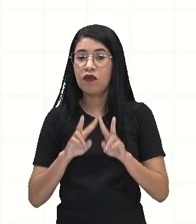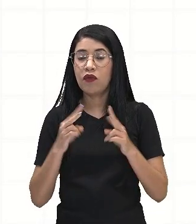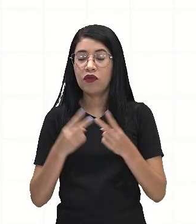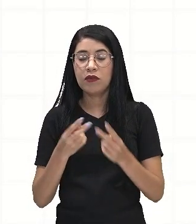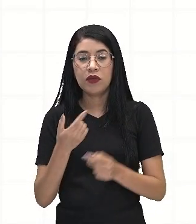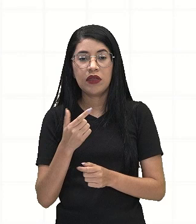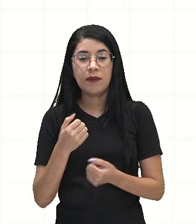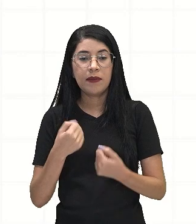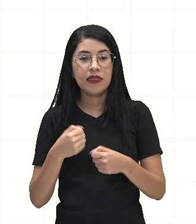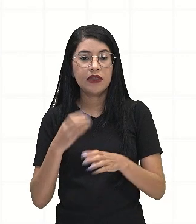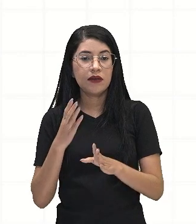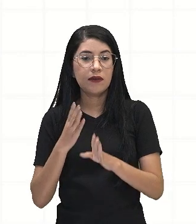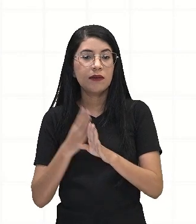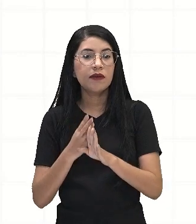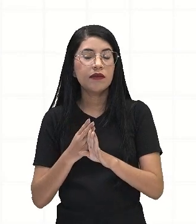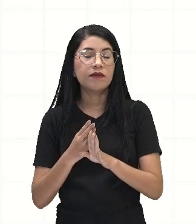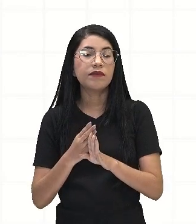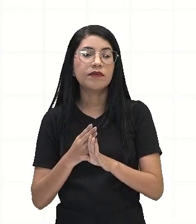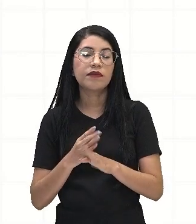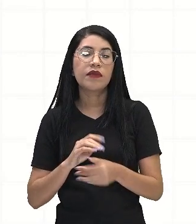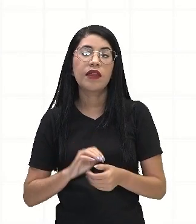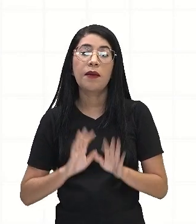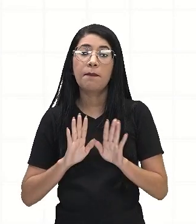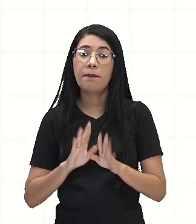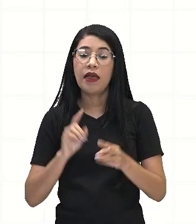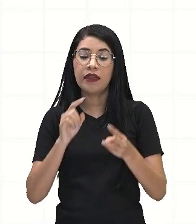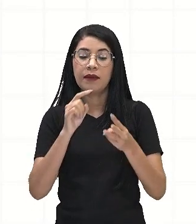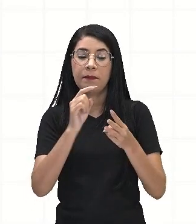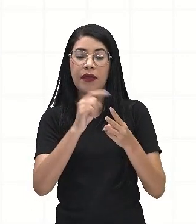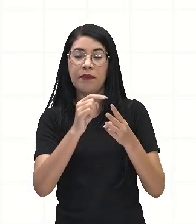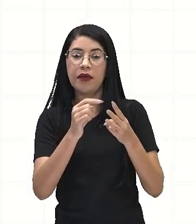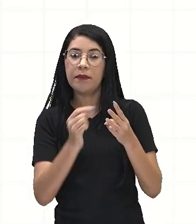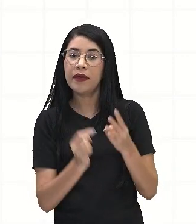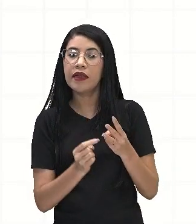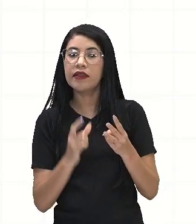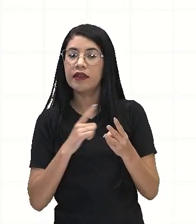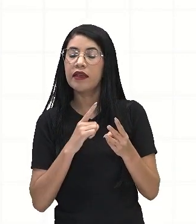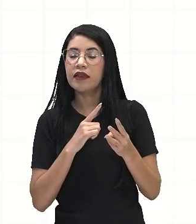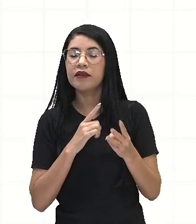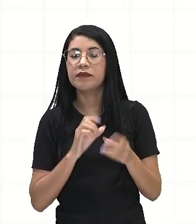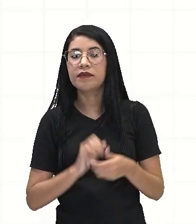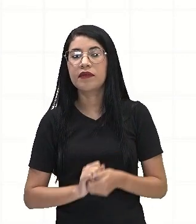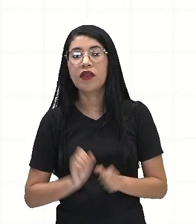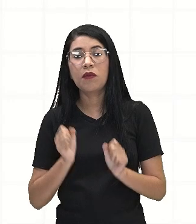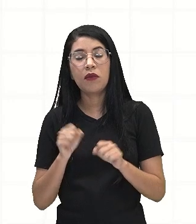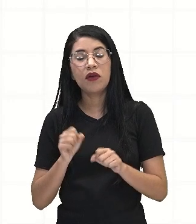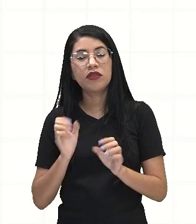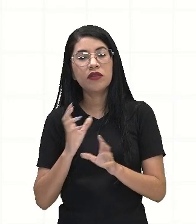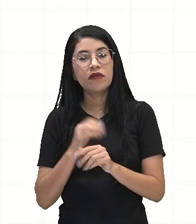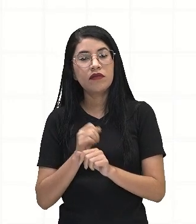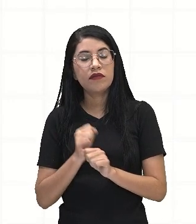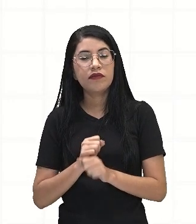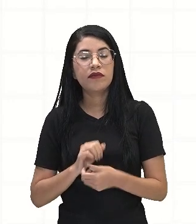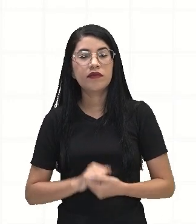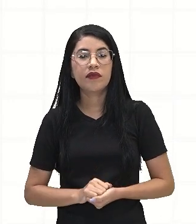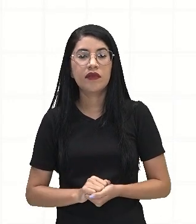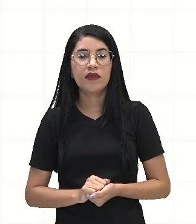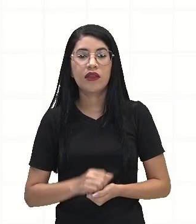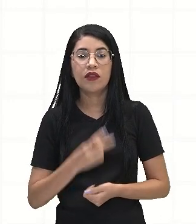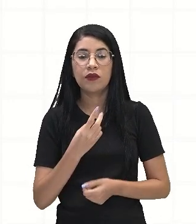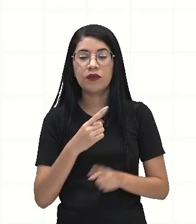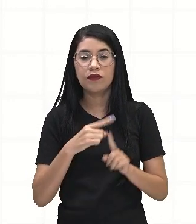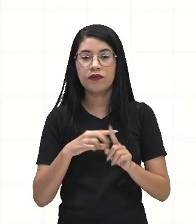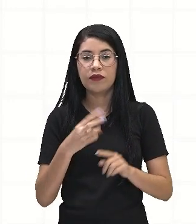está procurando. Mas aí ele me fornece as 3 medidas, né? Então, calculando aqui esse volume, vai ficar